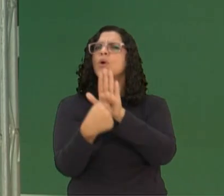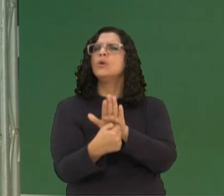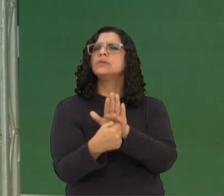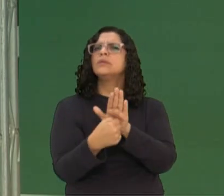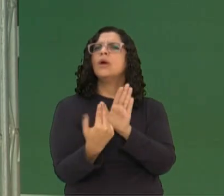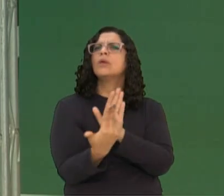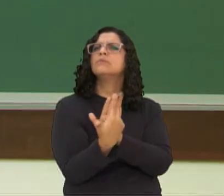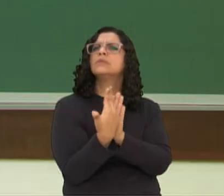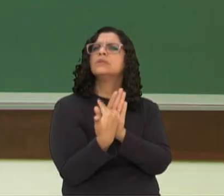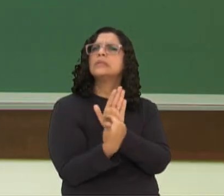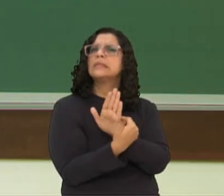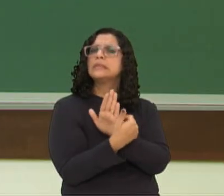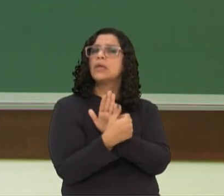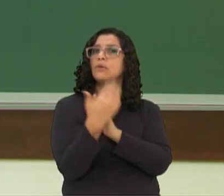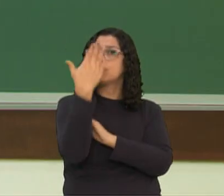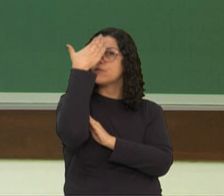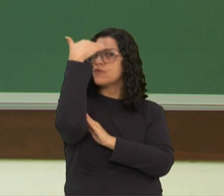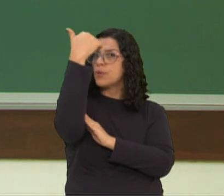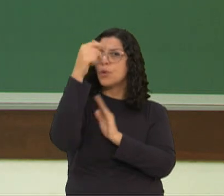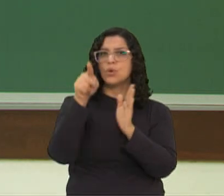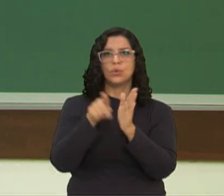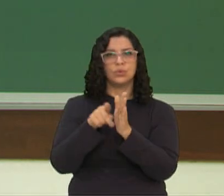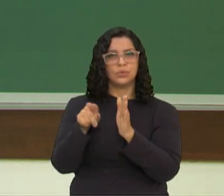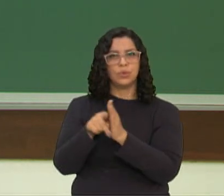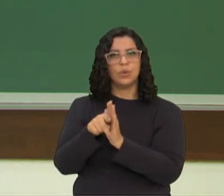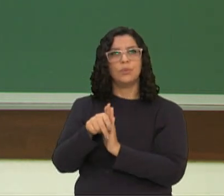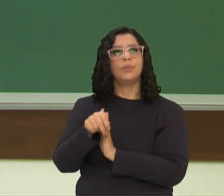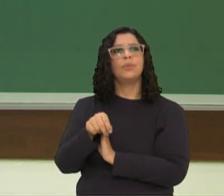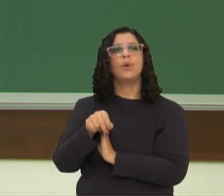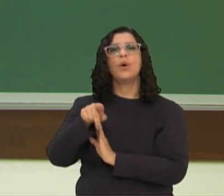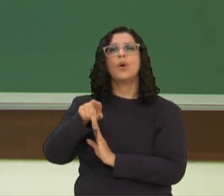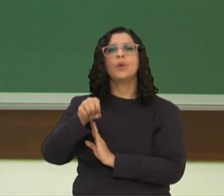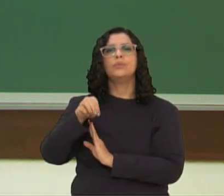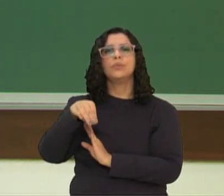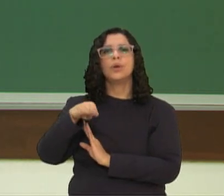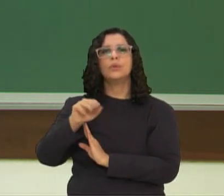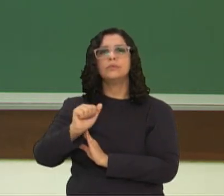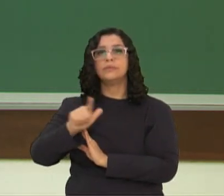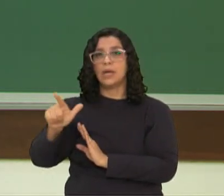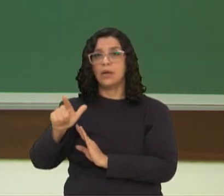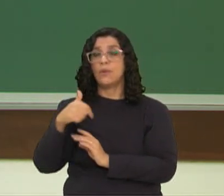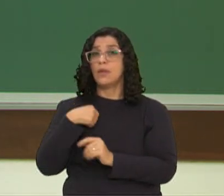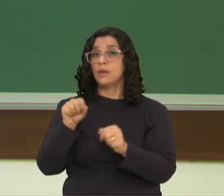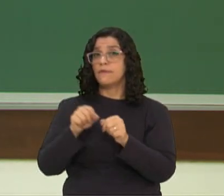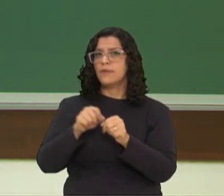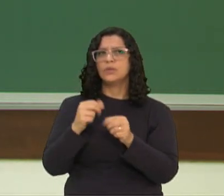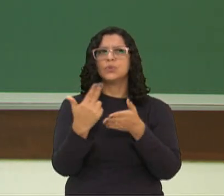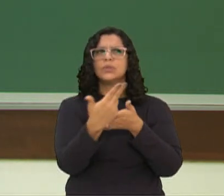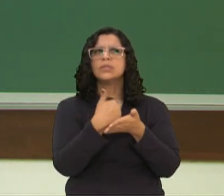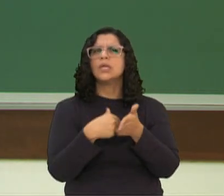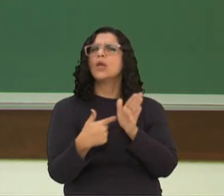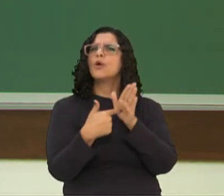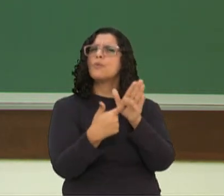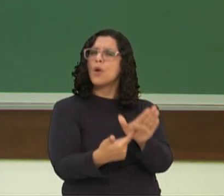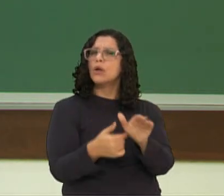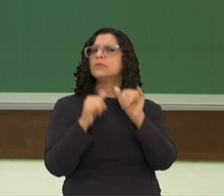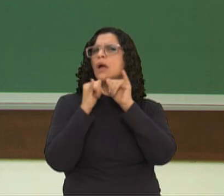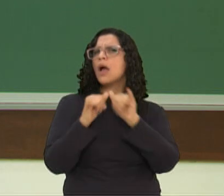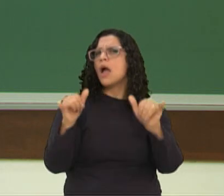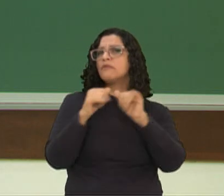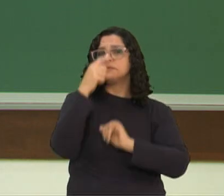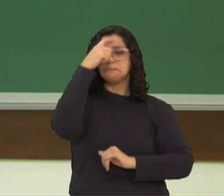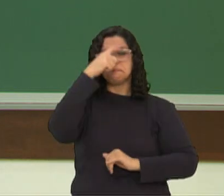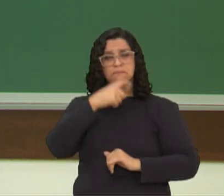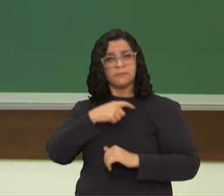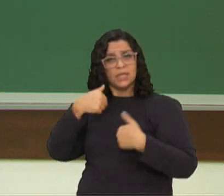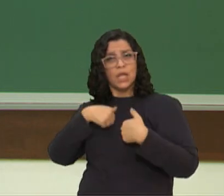uma célebre obra do grande iluminista português Marquês de Pombal. Dentro dessa obra aqui, ele tenta fazer uma propaganda dele